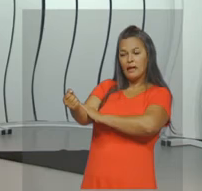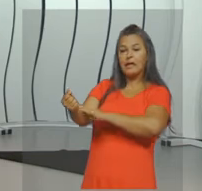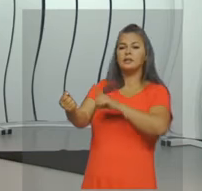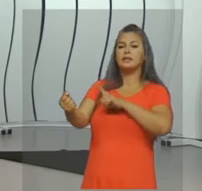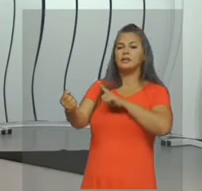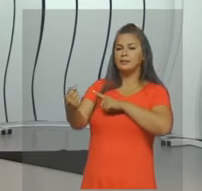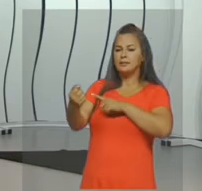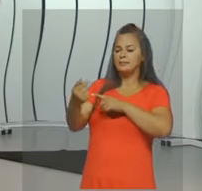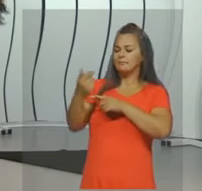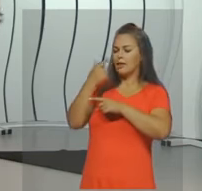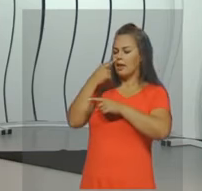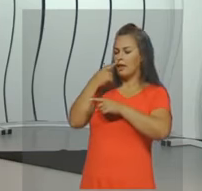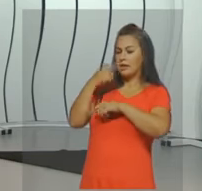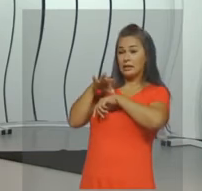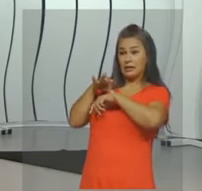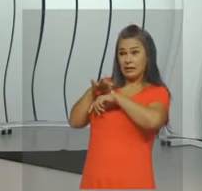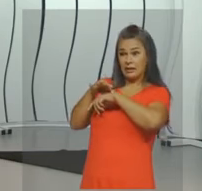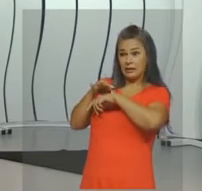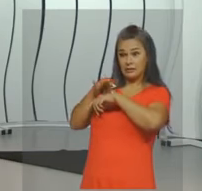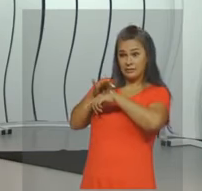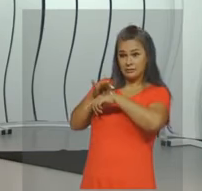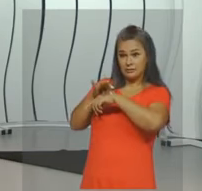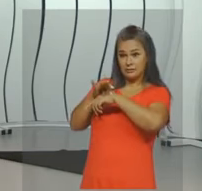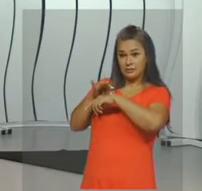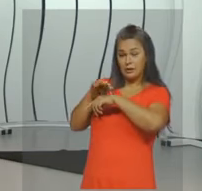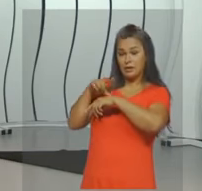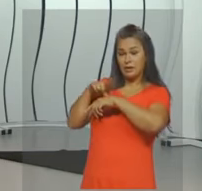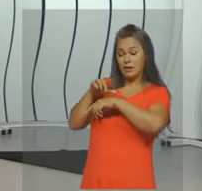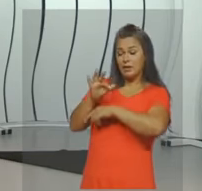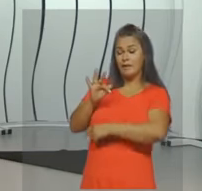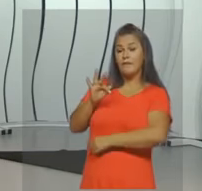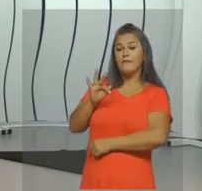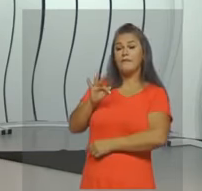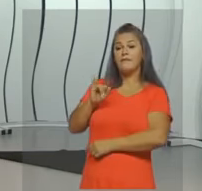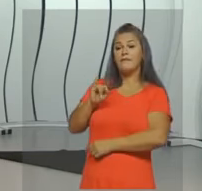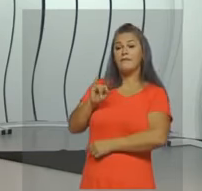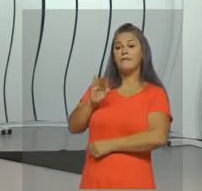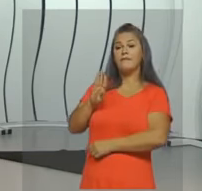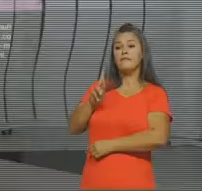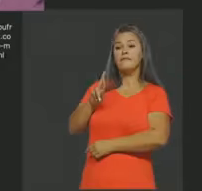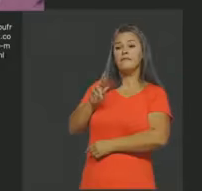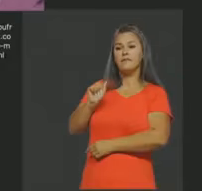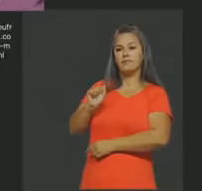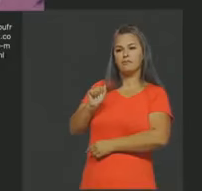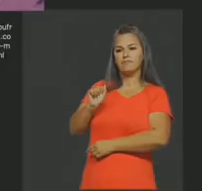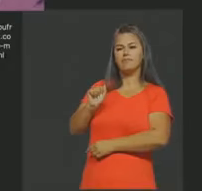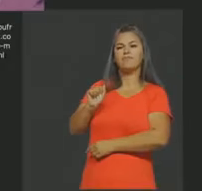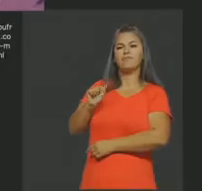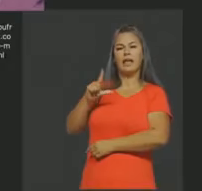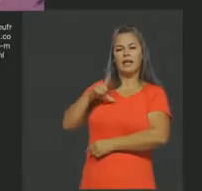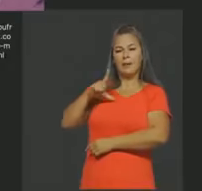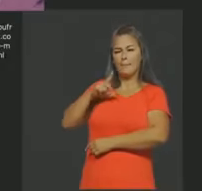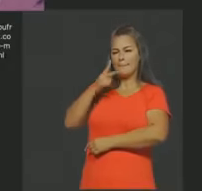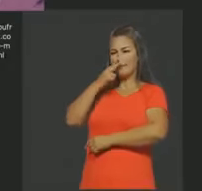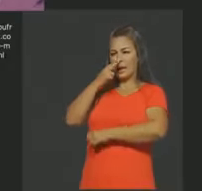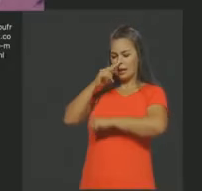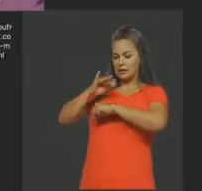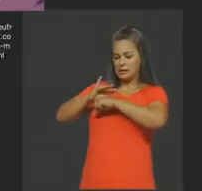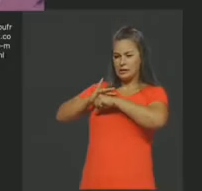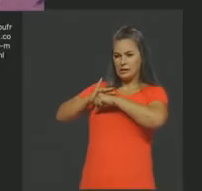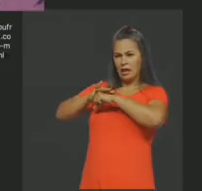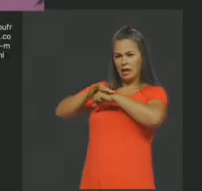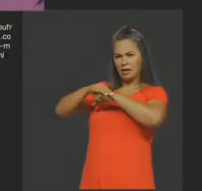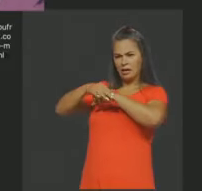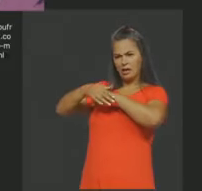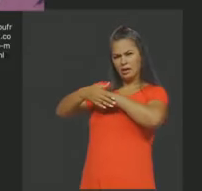fibras musculares, né, feixes de fibras, e aí ele é todo envolvido por uma membrana, como se fosse uma sacolinha